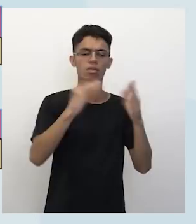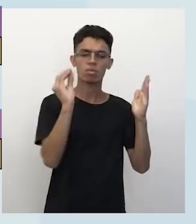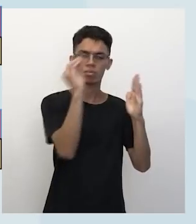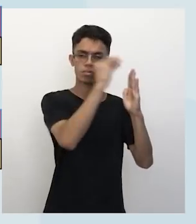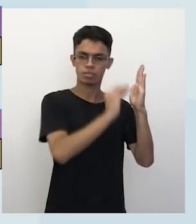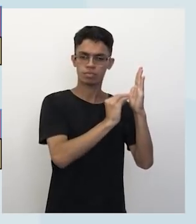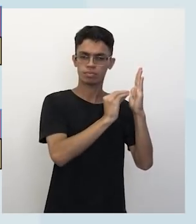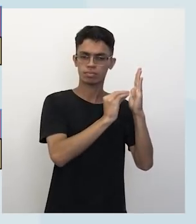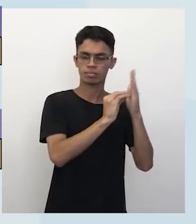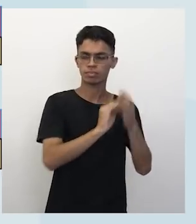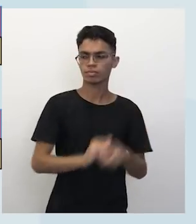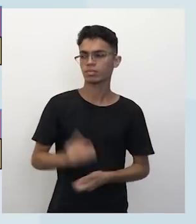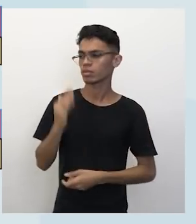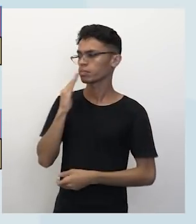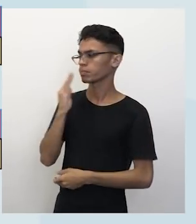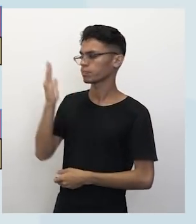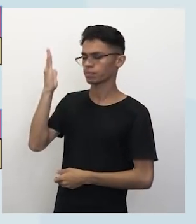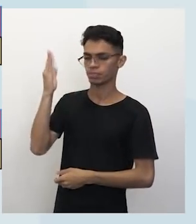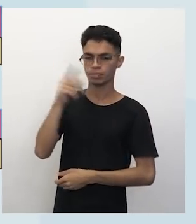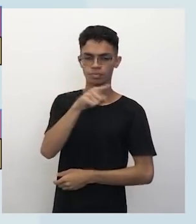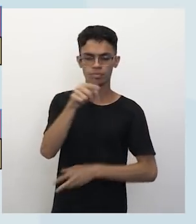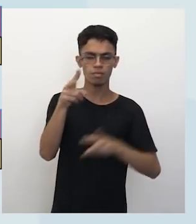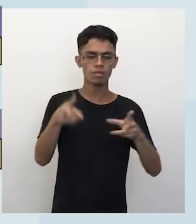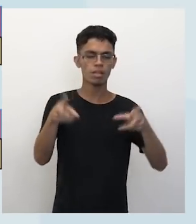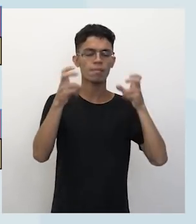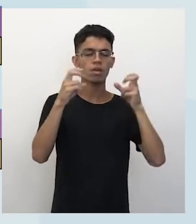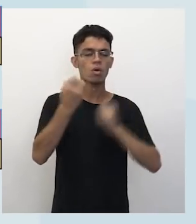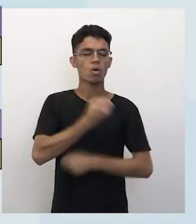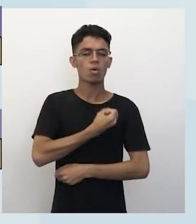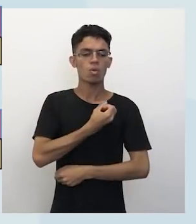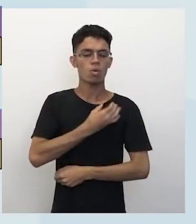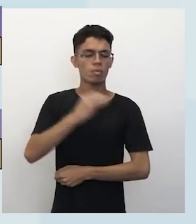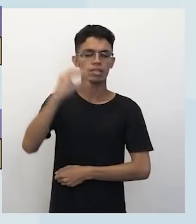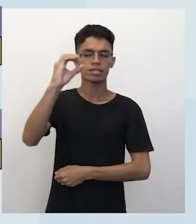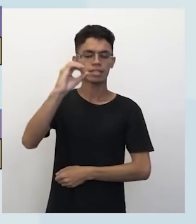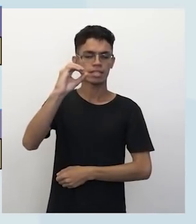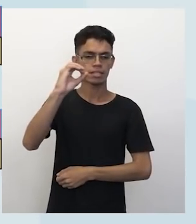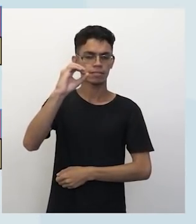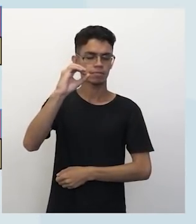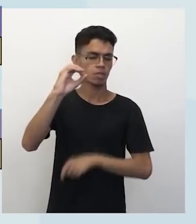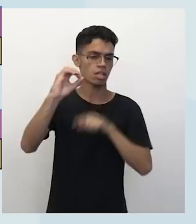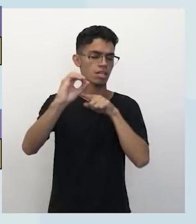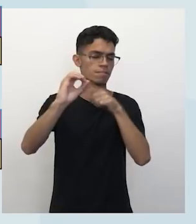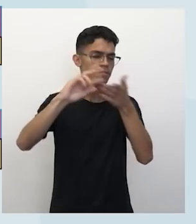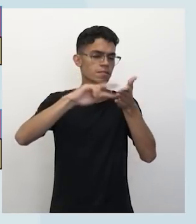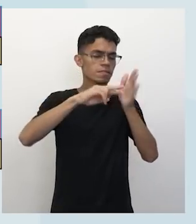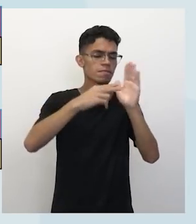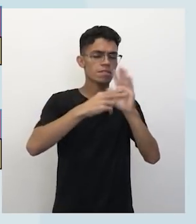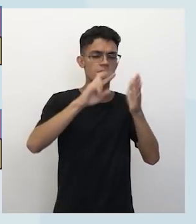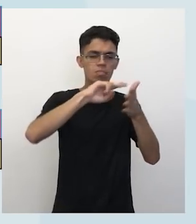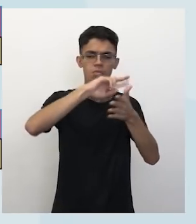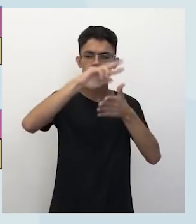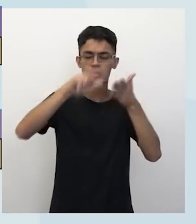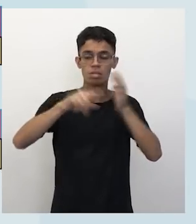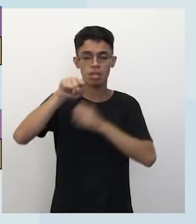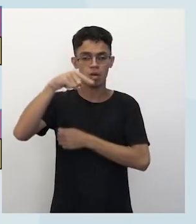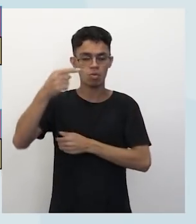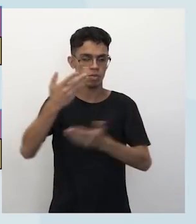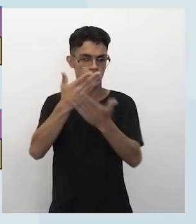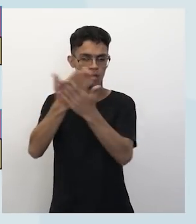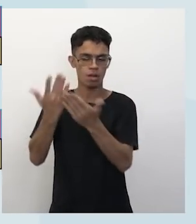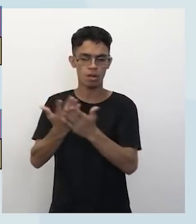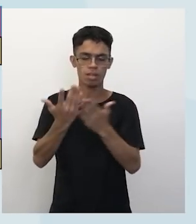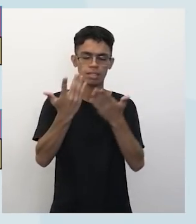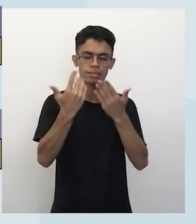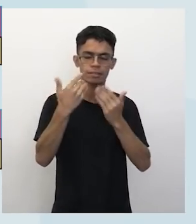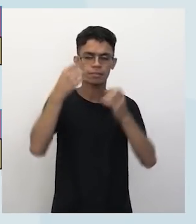zero? Olha só, pessoal, o número zero, ele é um número que é cheio de simbolismos. Na próxima aula eu vou me aprofundar mais nele.